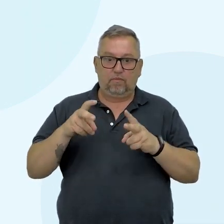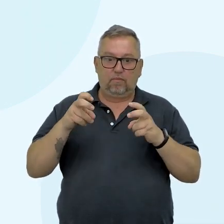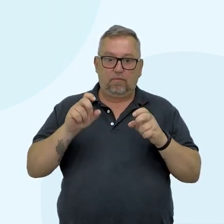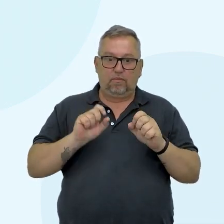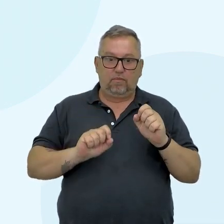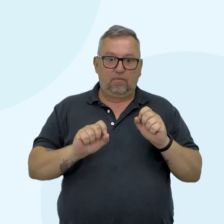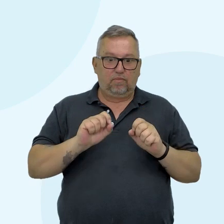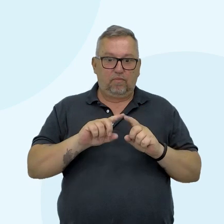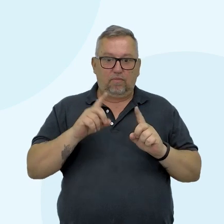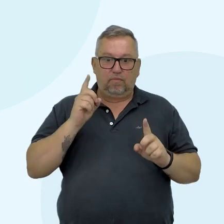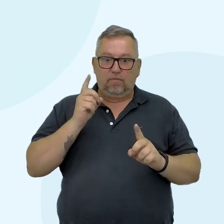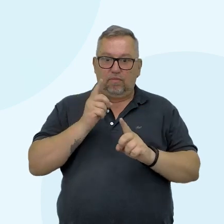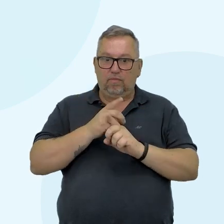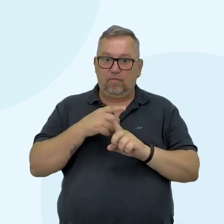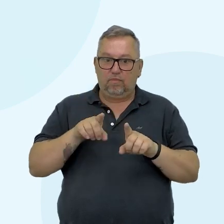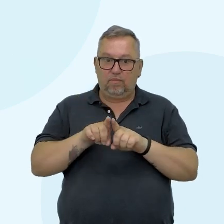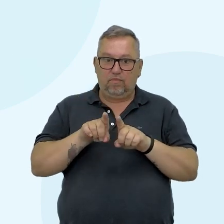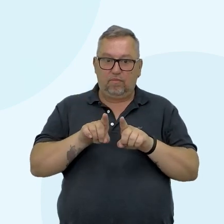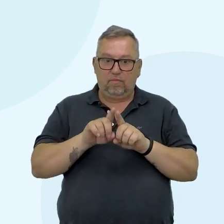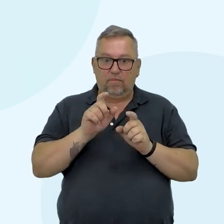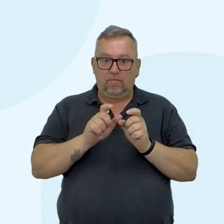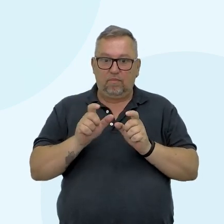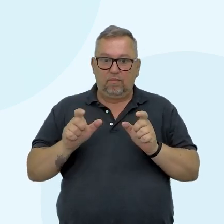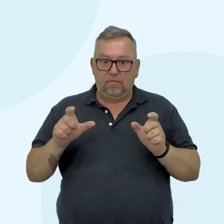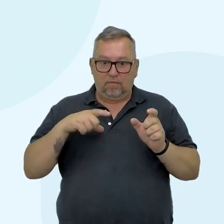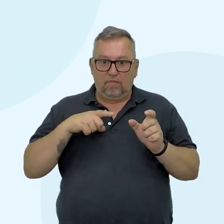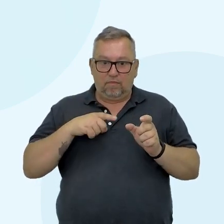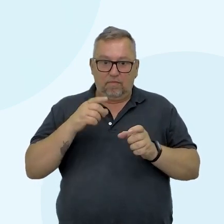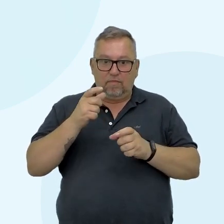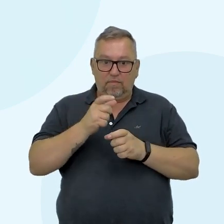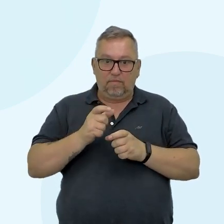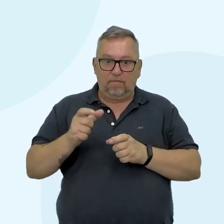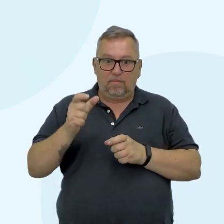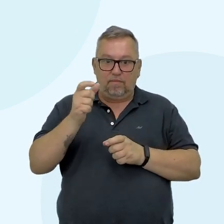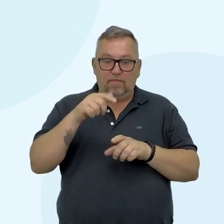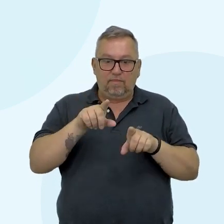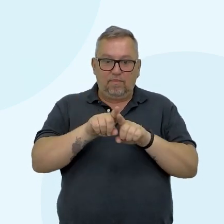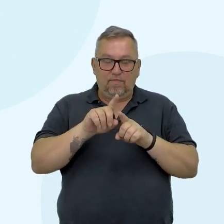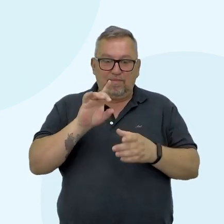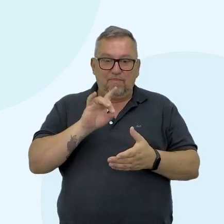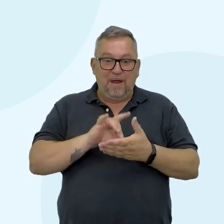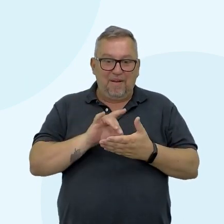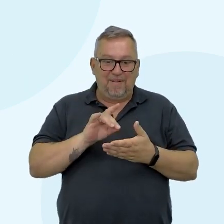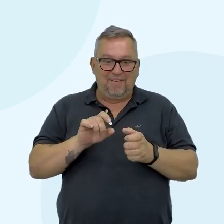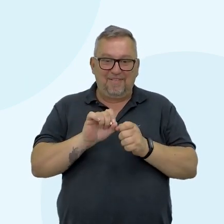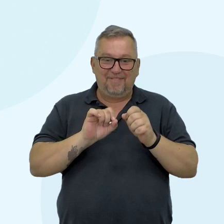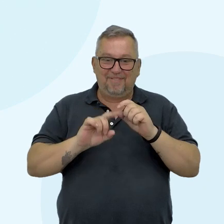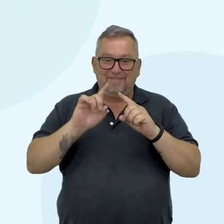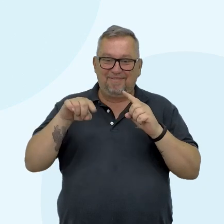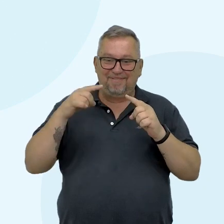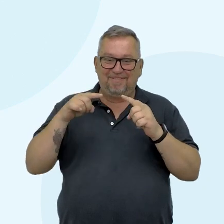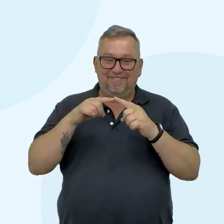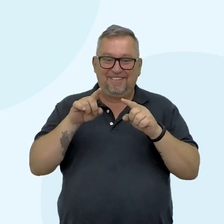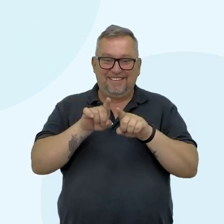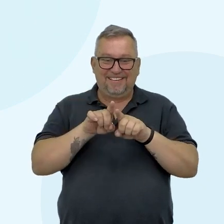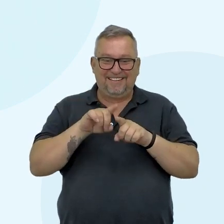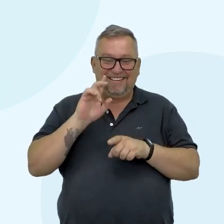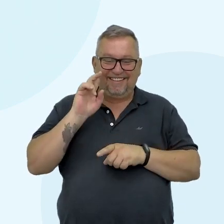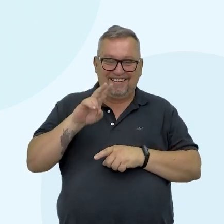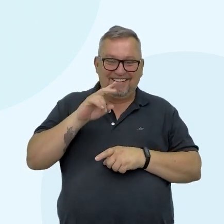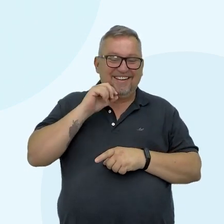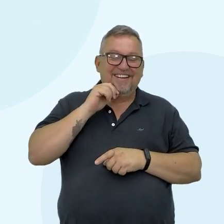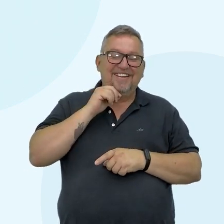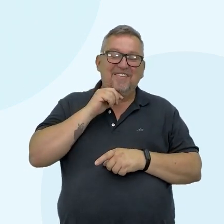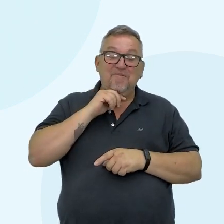perceber, identificar as partes constitutivas da realidade de um objeto, do conhecimento que